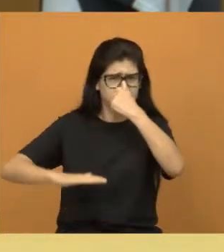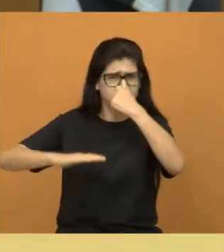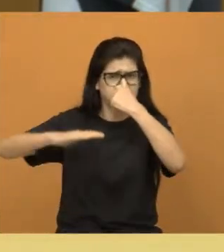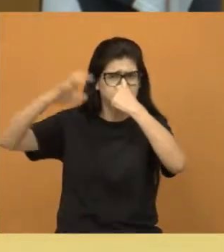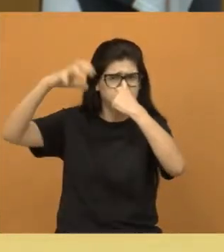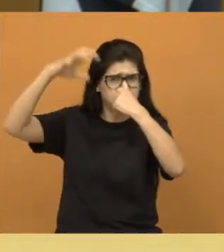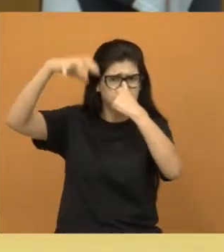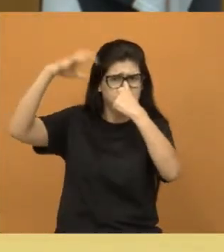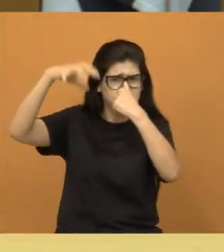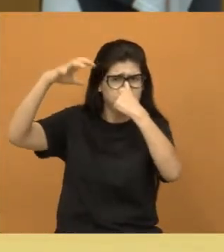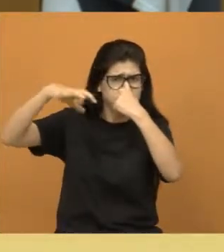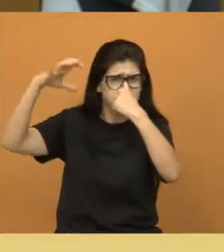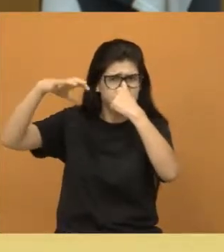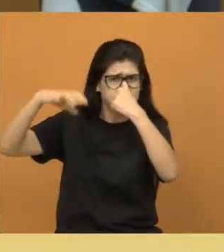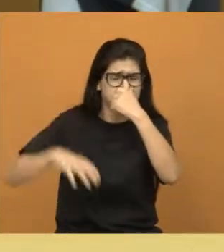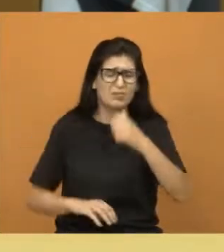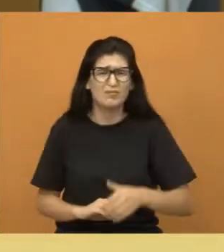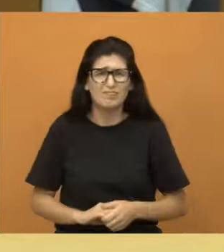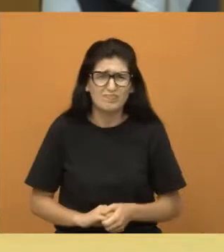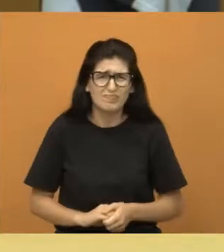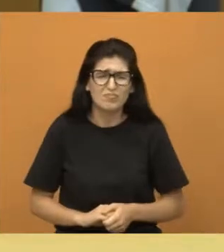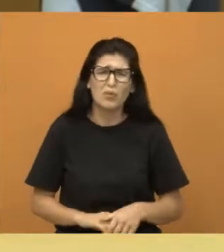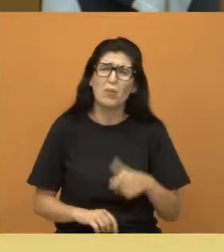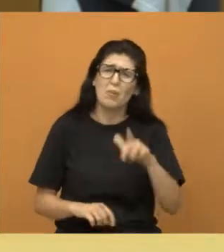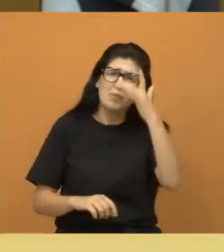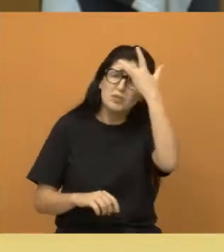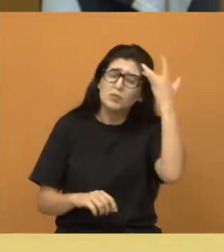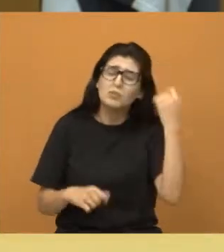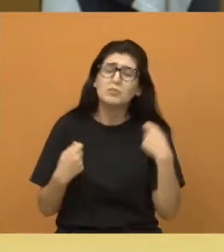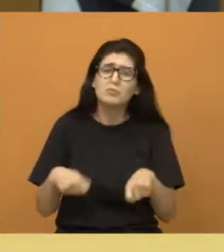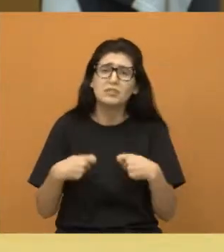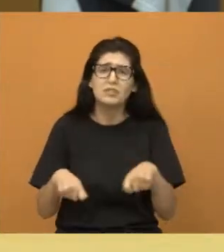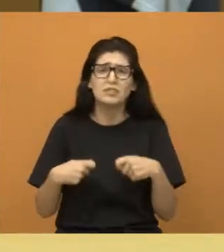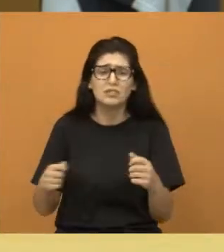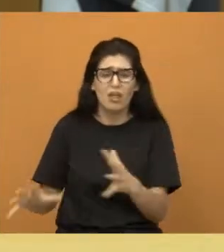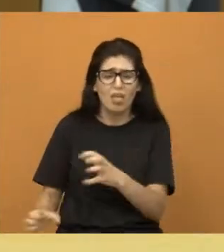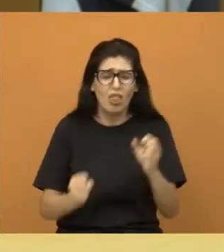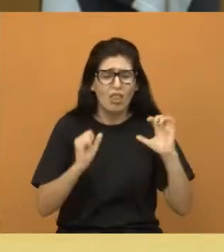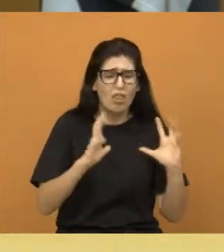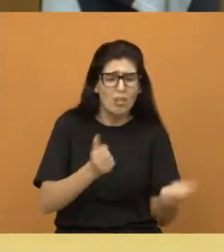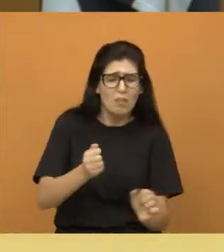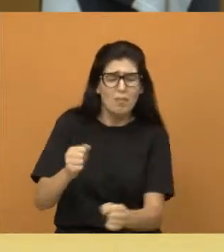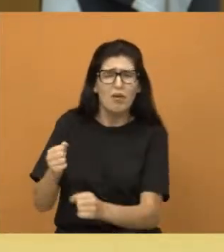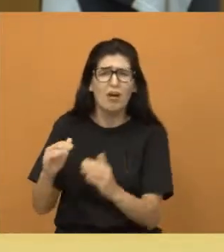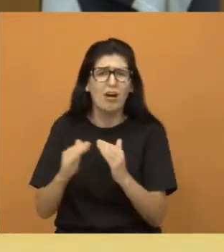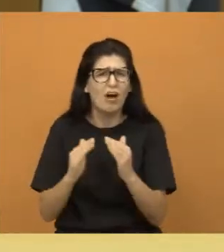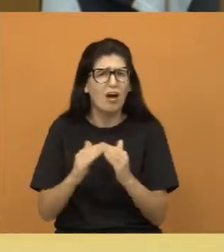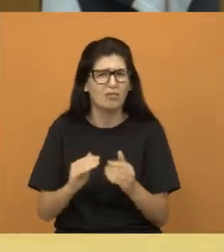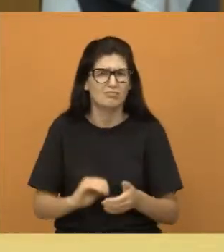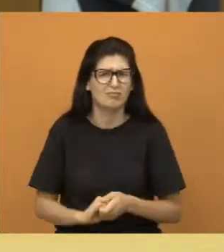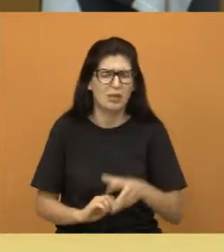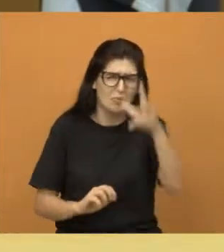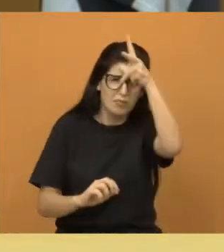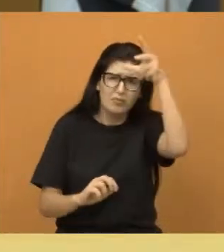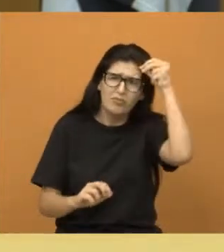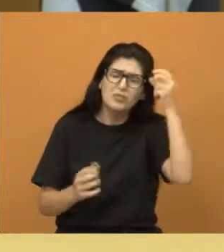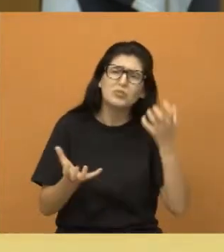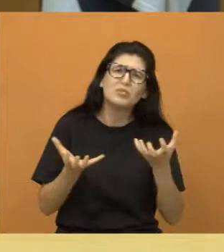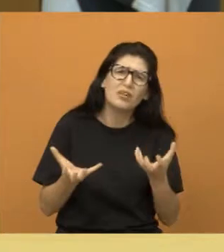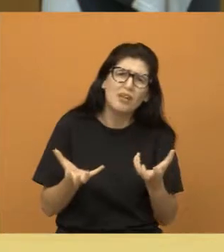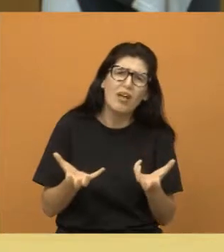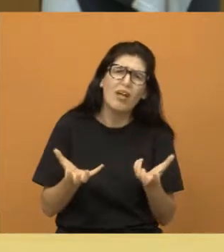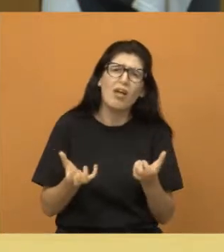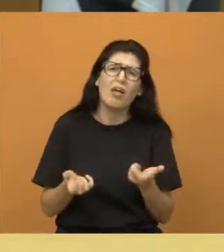de limpeza para limpar as suas casas. E aí vem com a história de aumentar 28 cargos dentro do